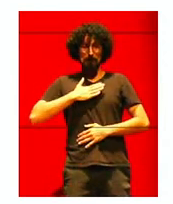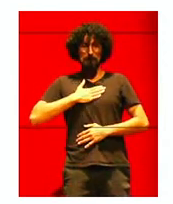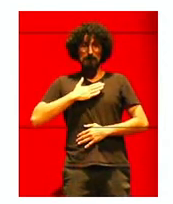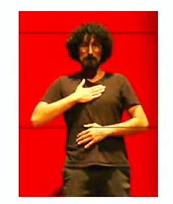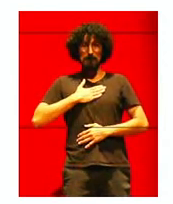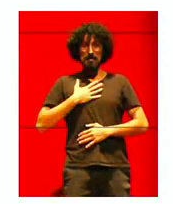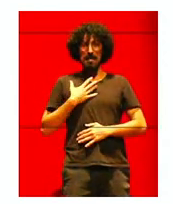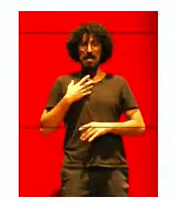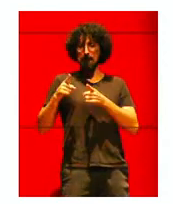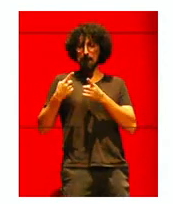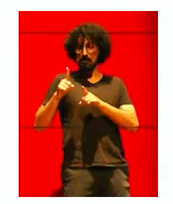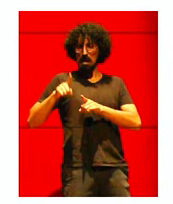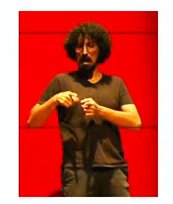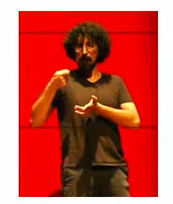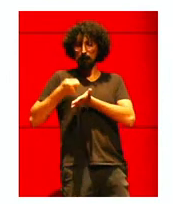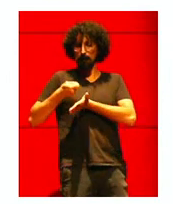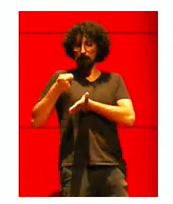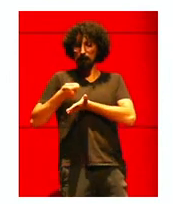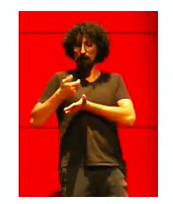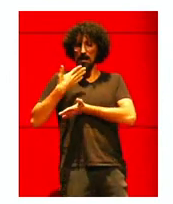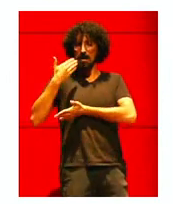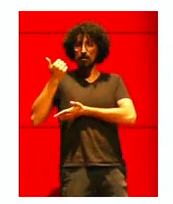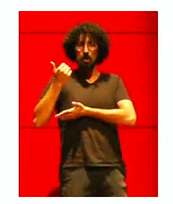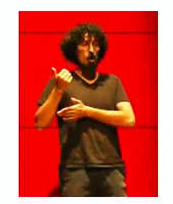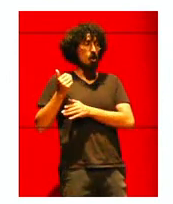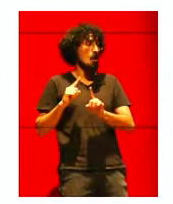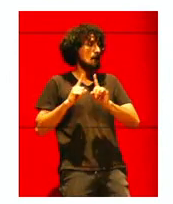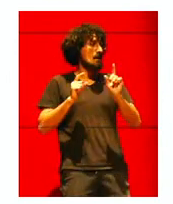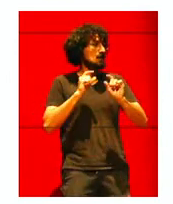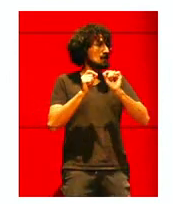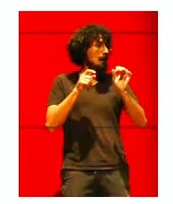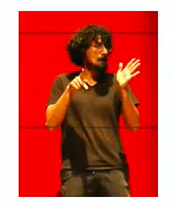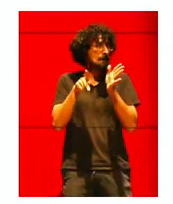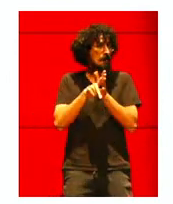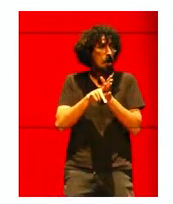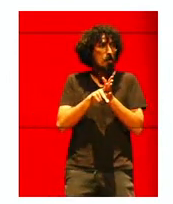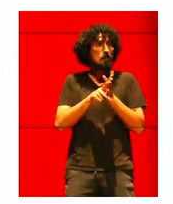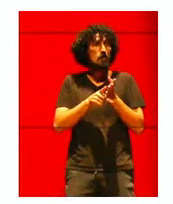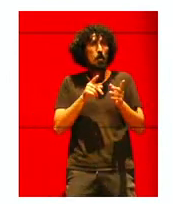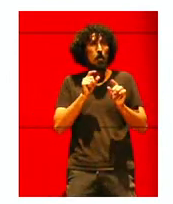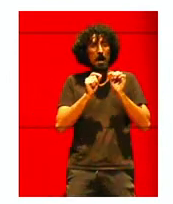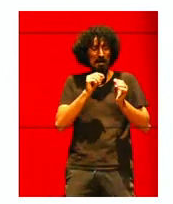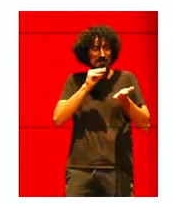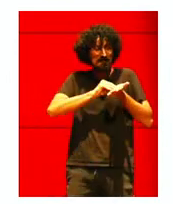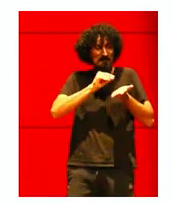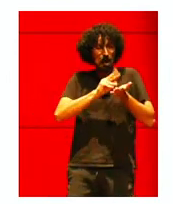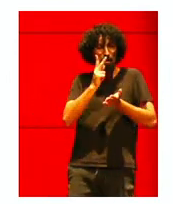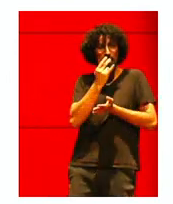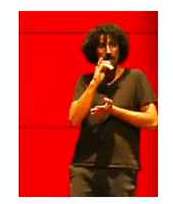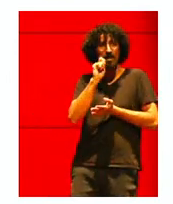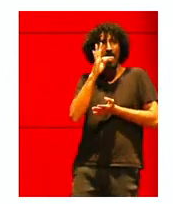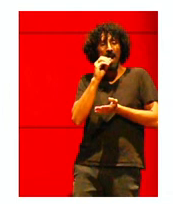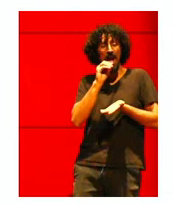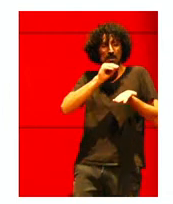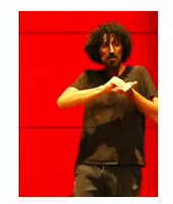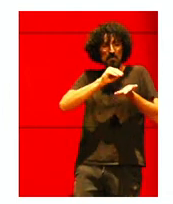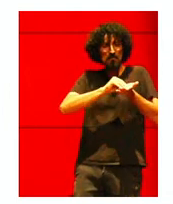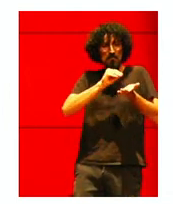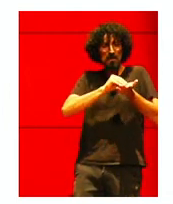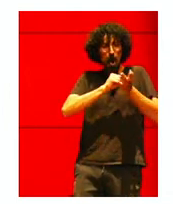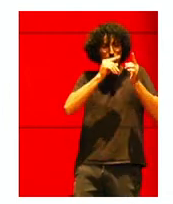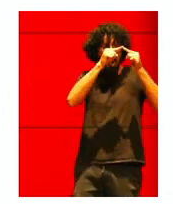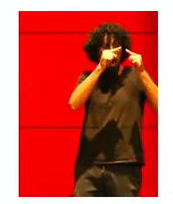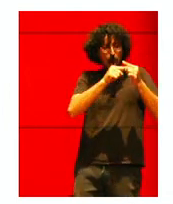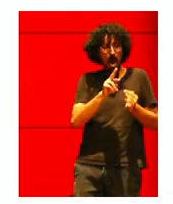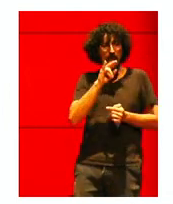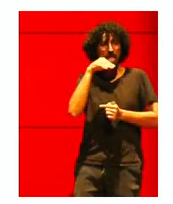é bem martelado, verde como o primo e comer os hiatos. Que arte! E nunca rimo os termos cognatos.